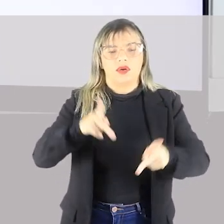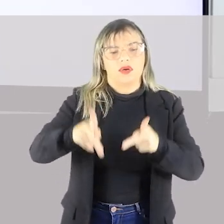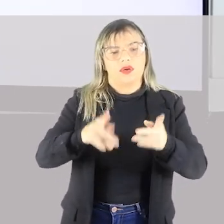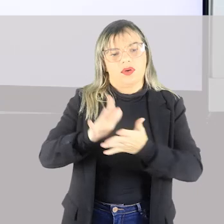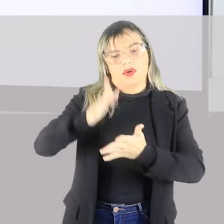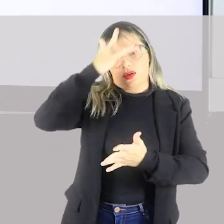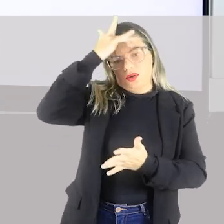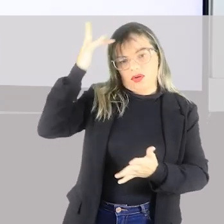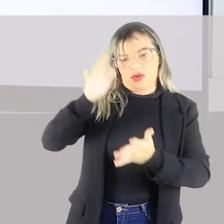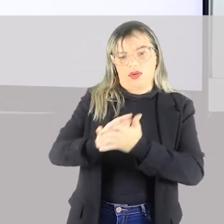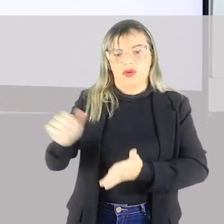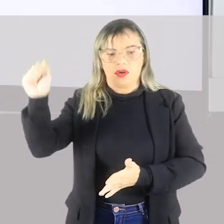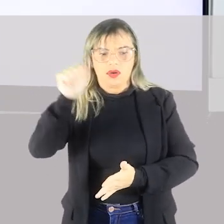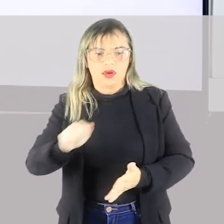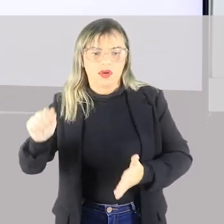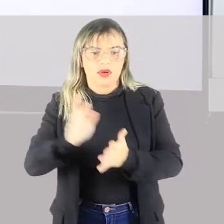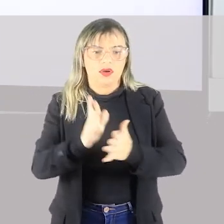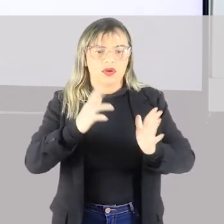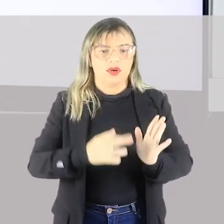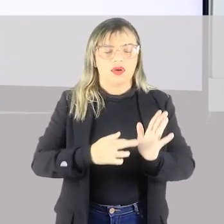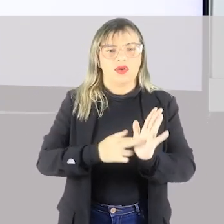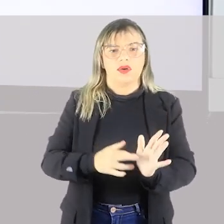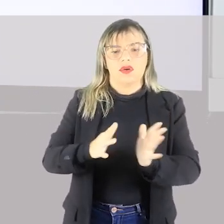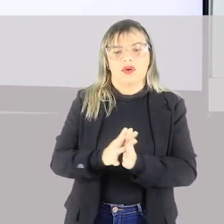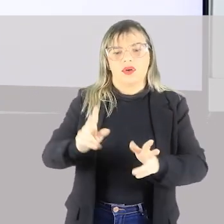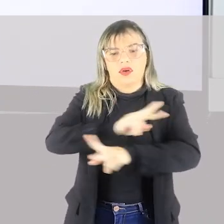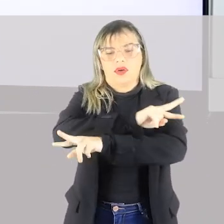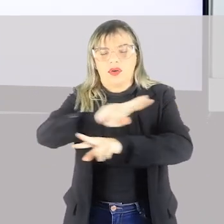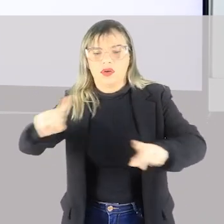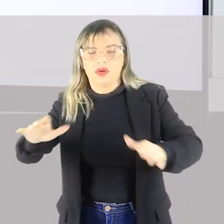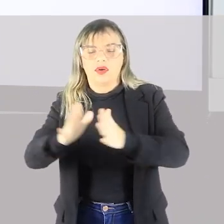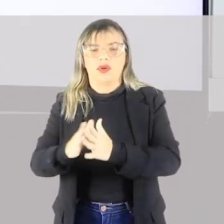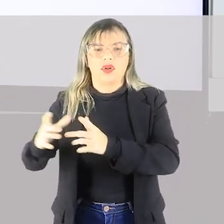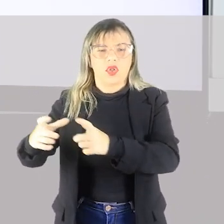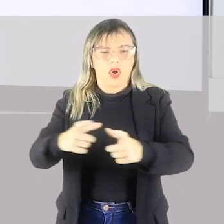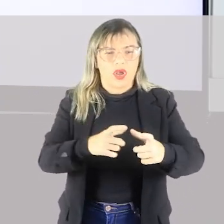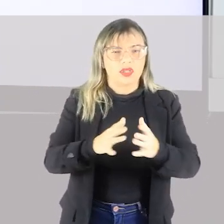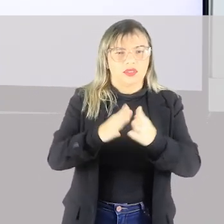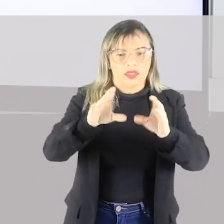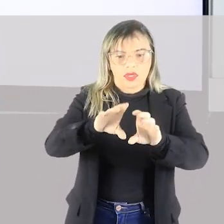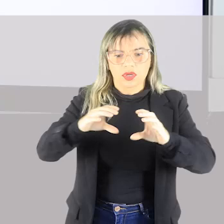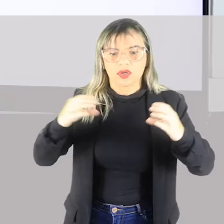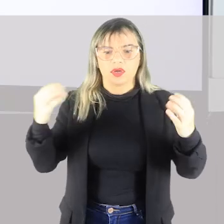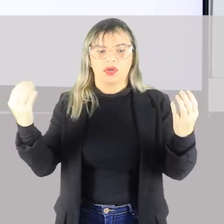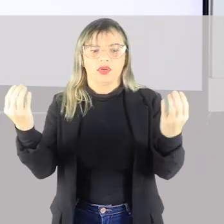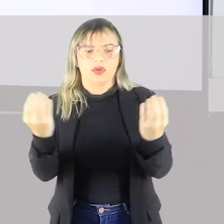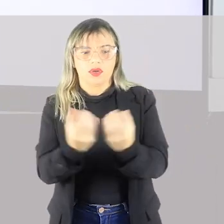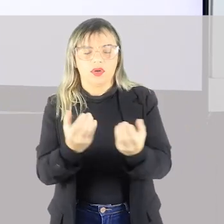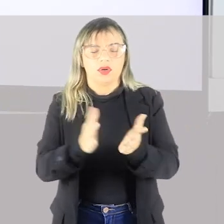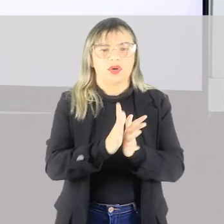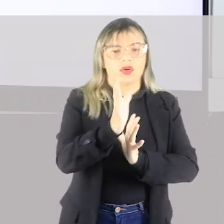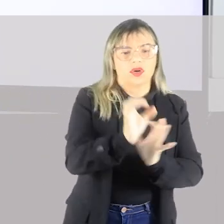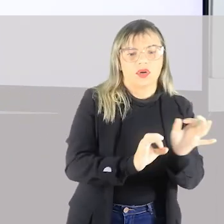de associações representativas dos vários segmentos da comunidade, na